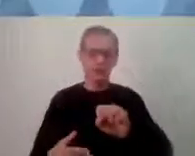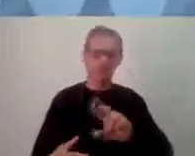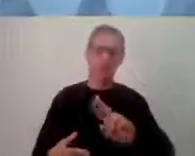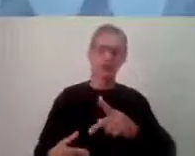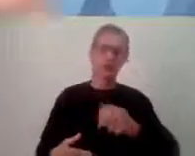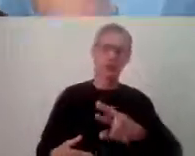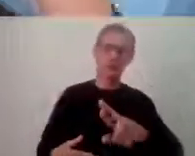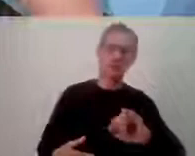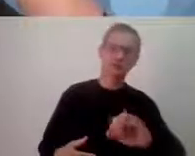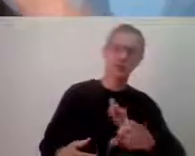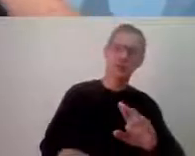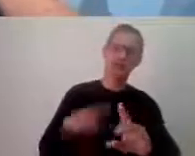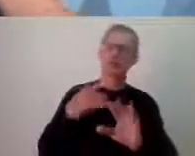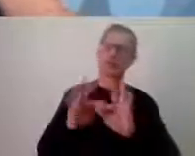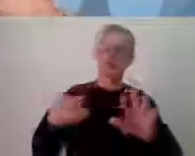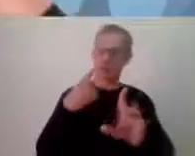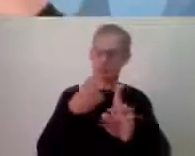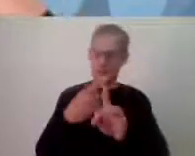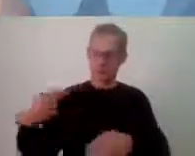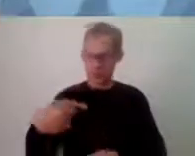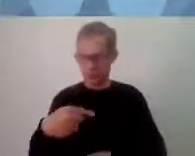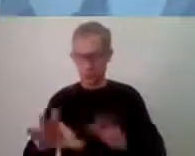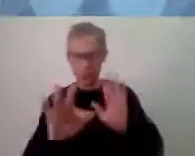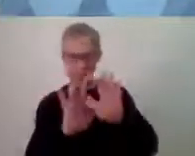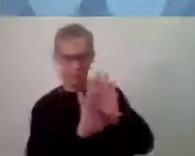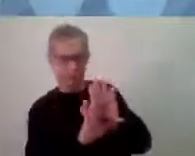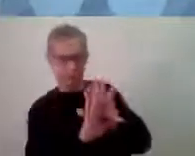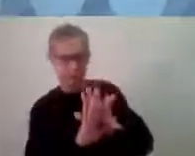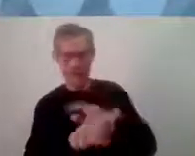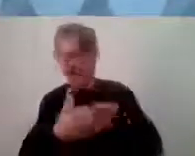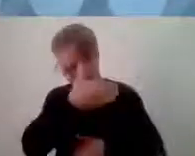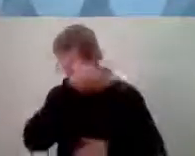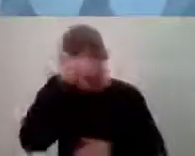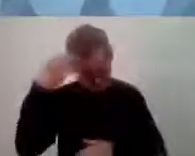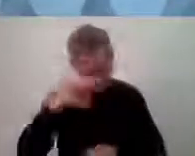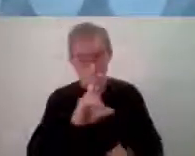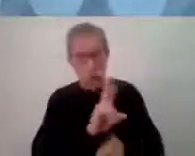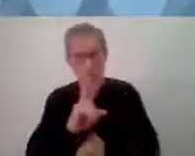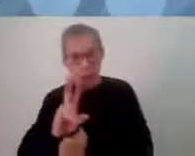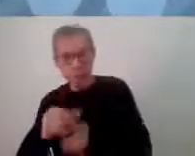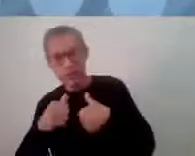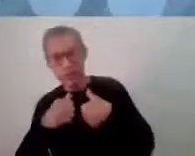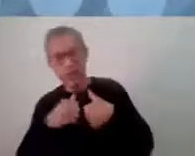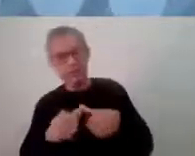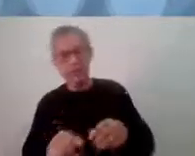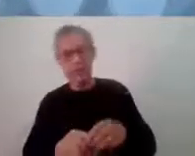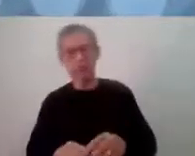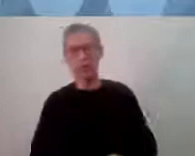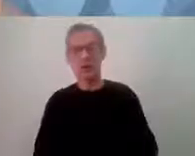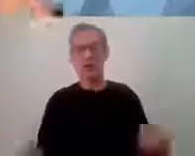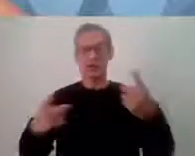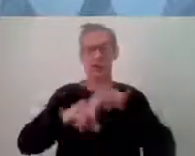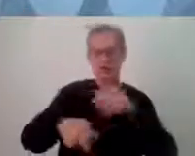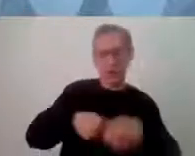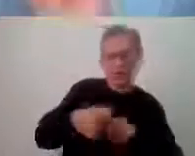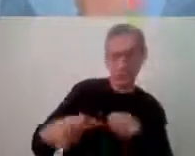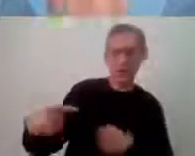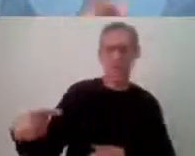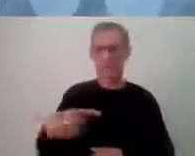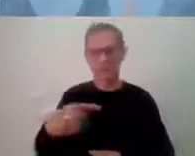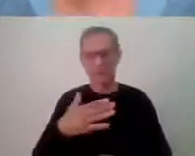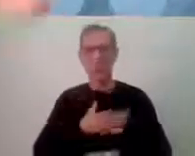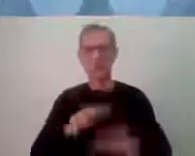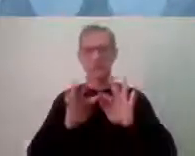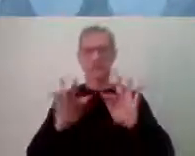função encontrada, menos, é da fórmula, não esquece, cuidado com esse jogo de sinal, tá? Menos a